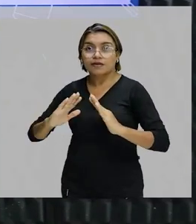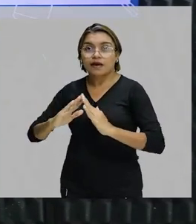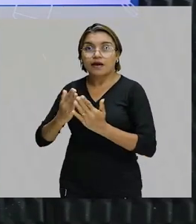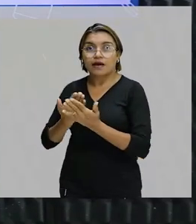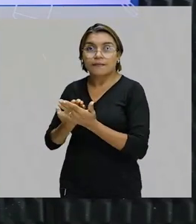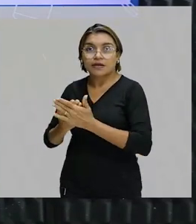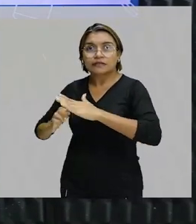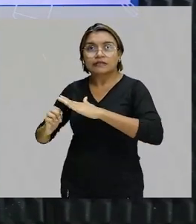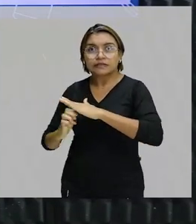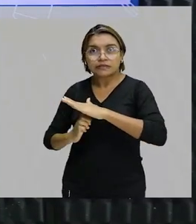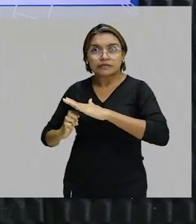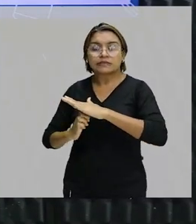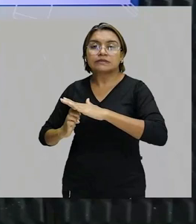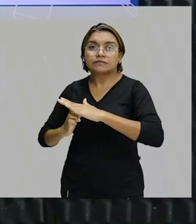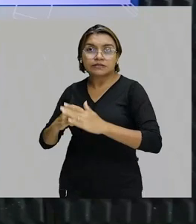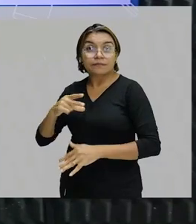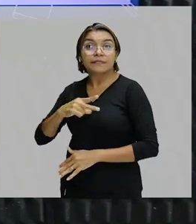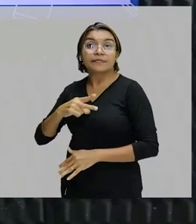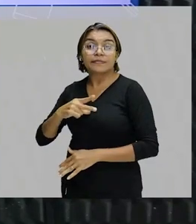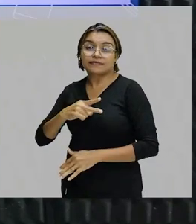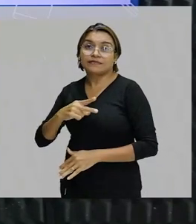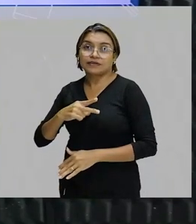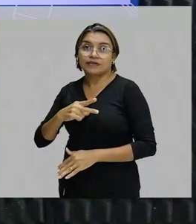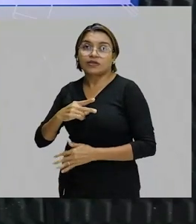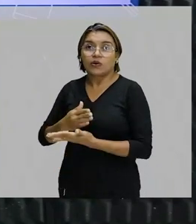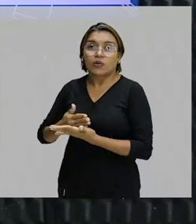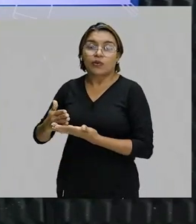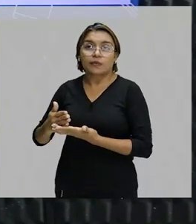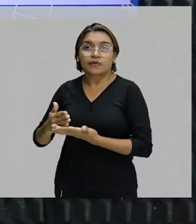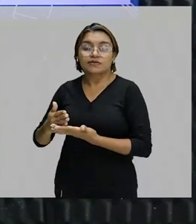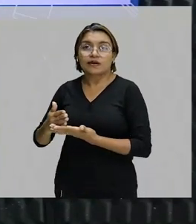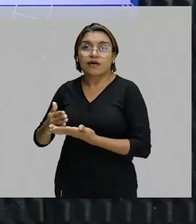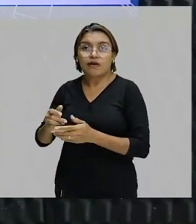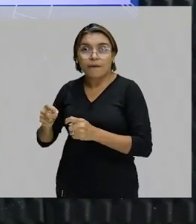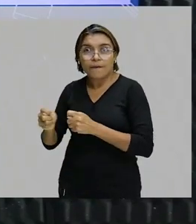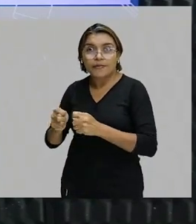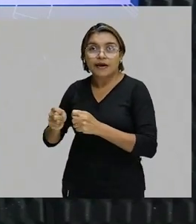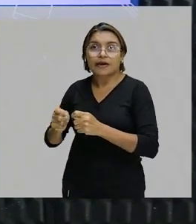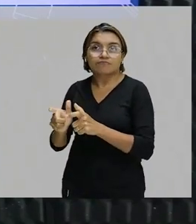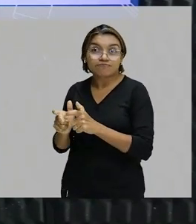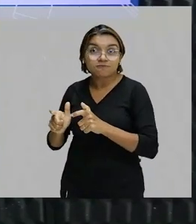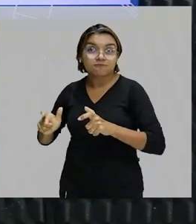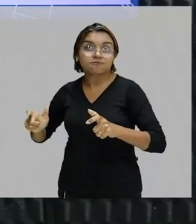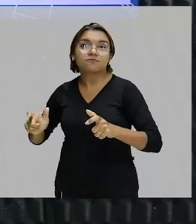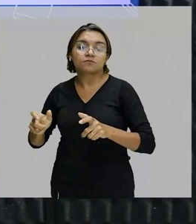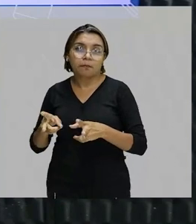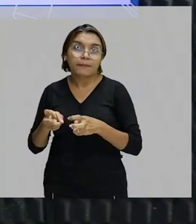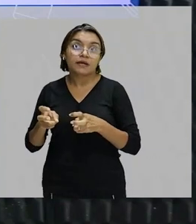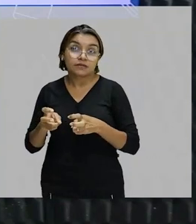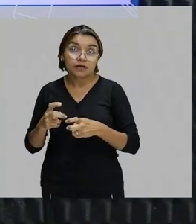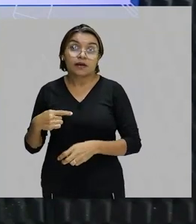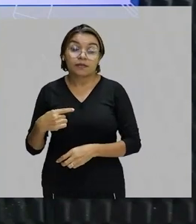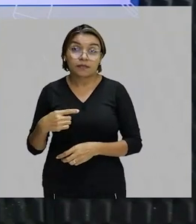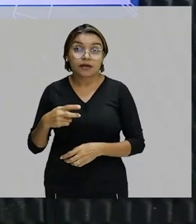empresas paraa iniciativa privada tomar de conta daquela parcela do mercado é um exemplo que a gente pode perceber né no nosso dia a